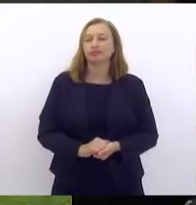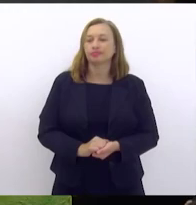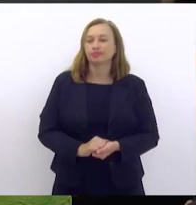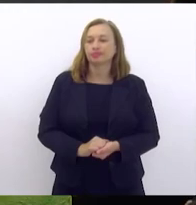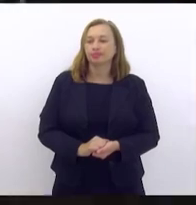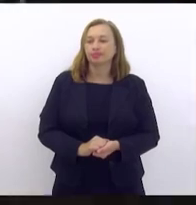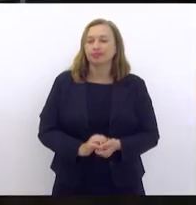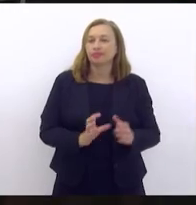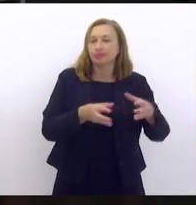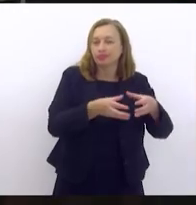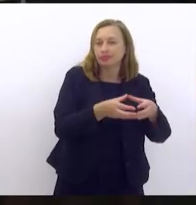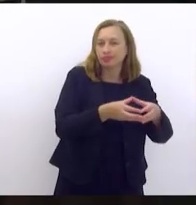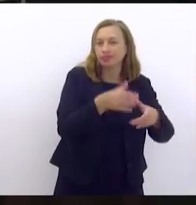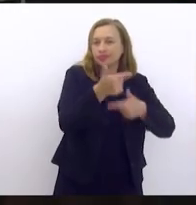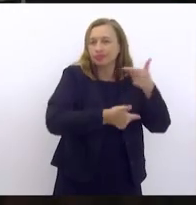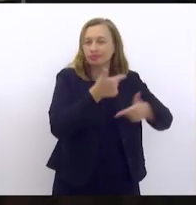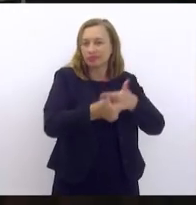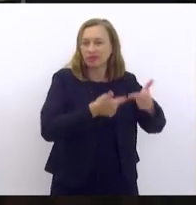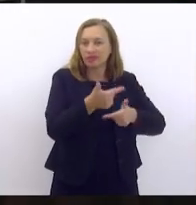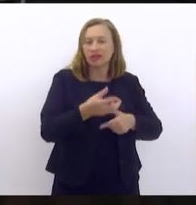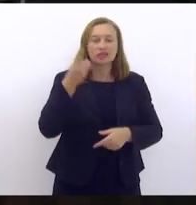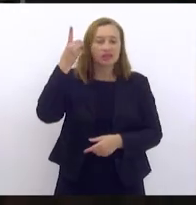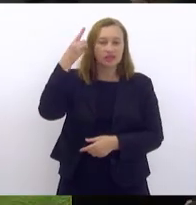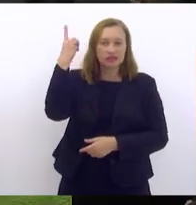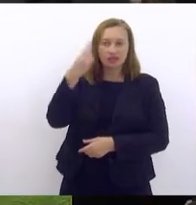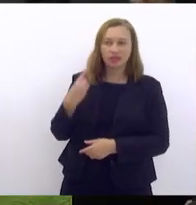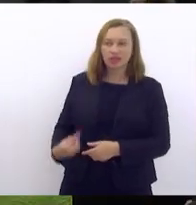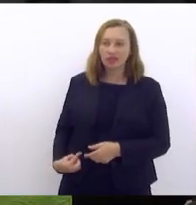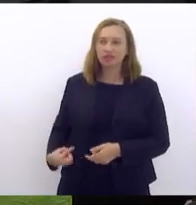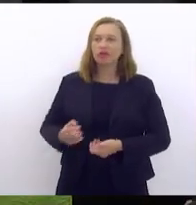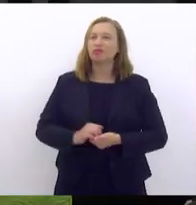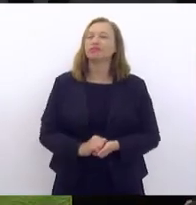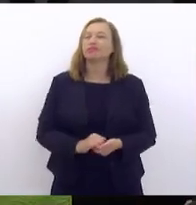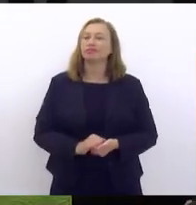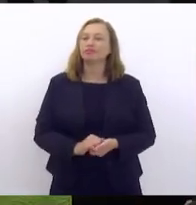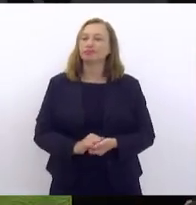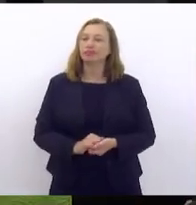Pela Comissão de Trabalho, deputada Dani Balbi.